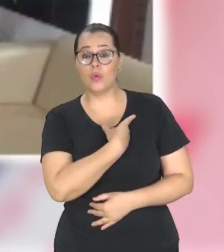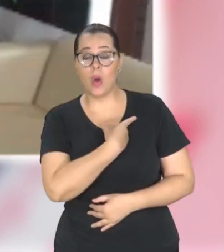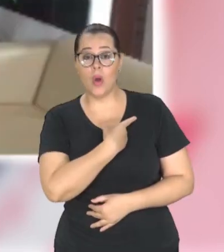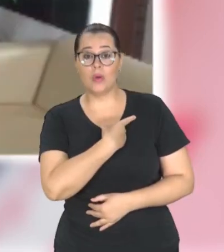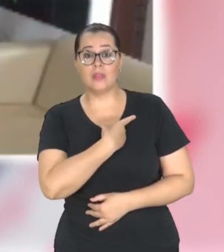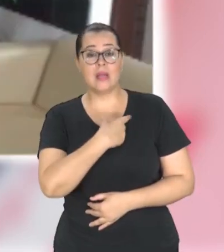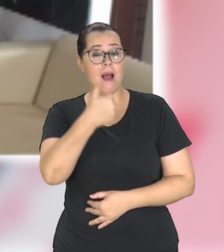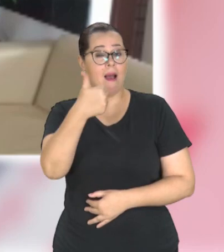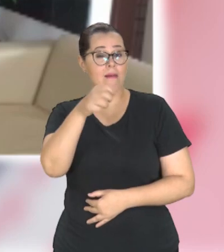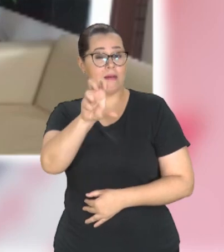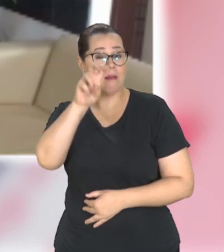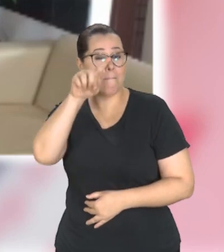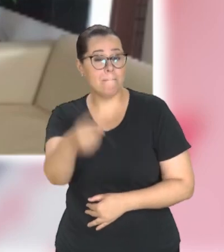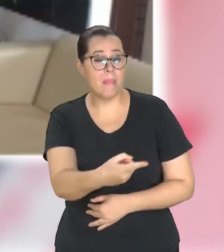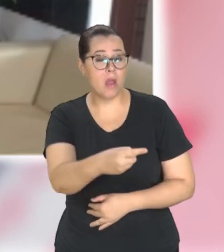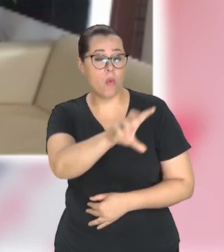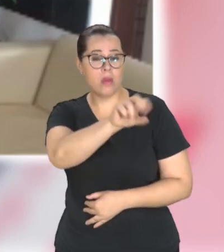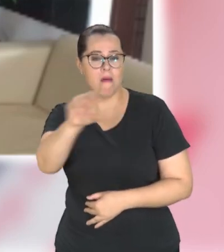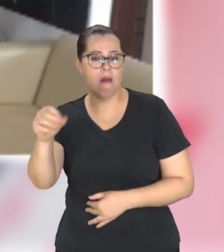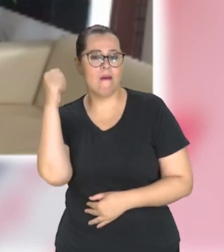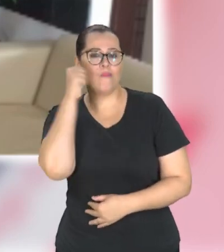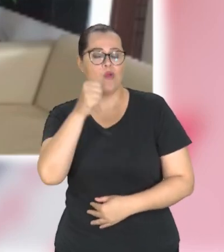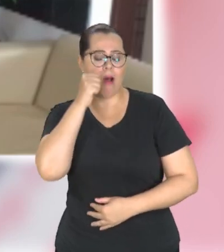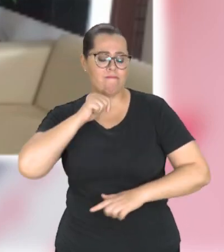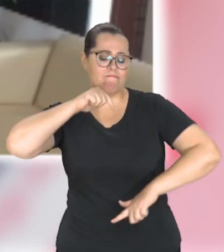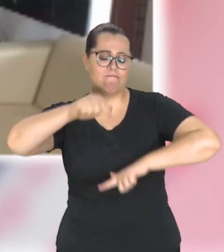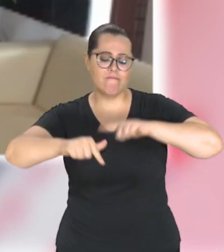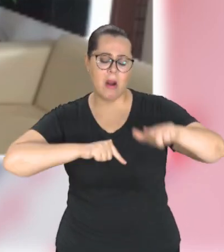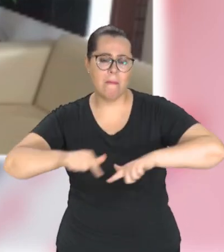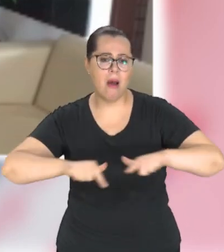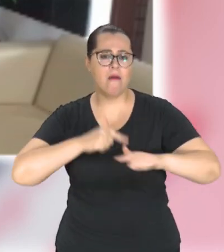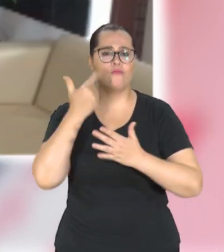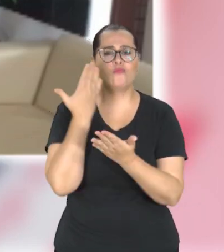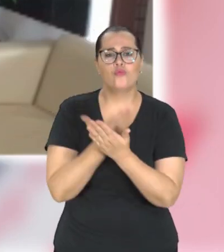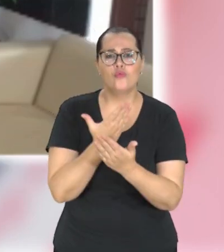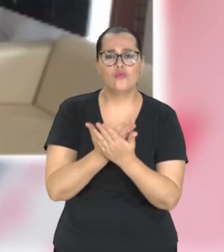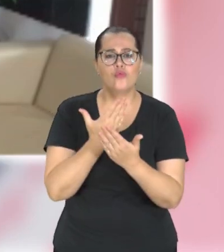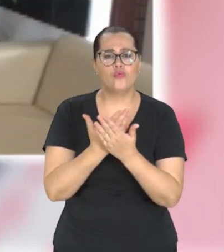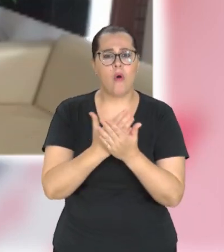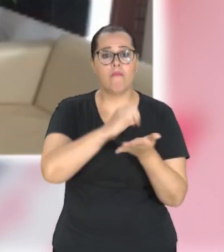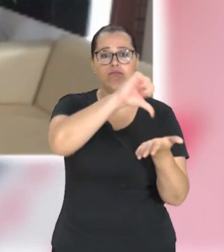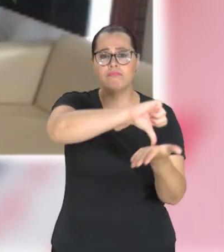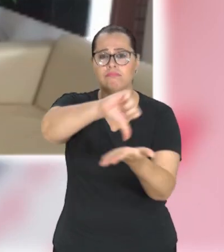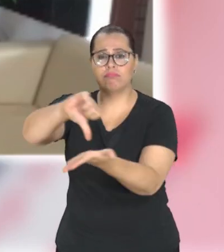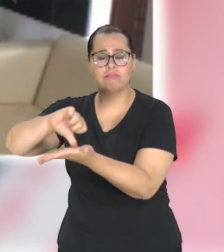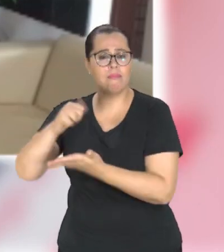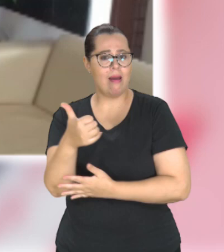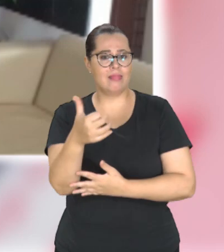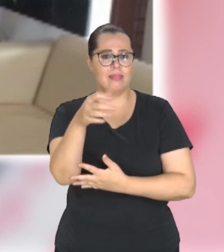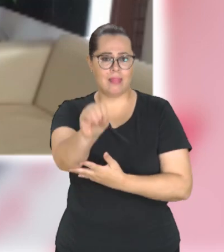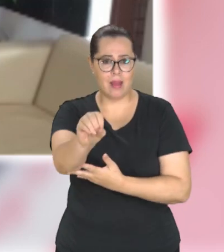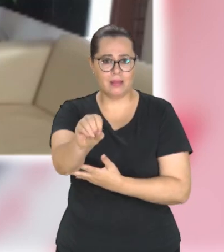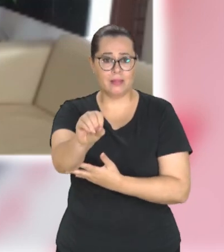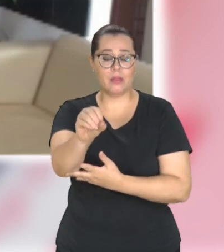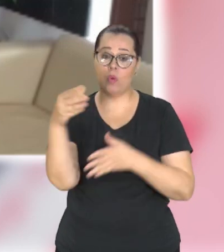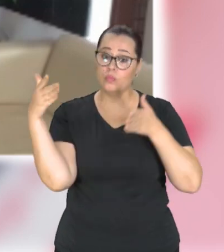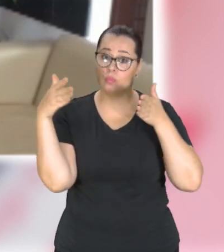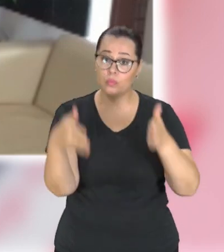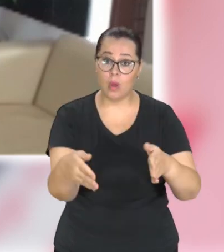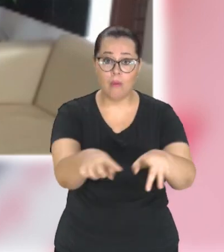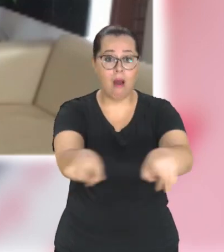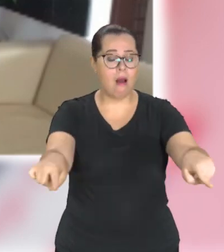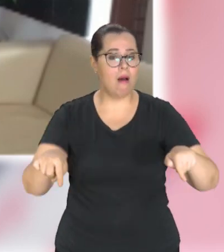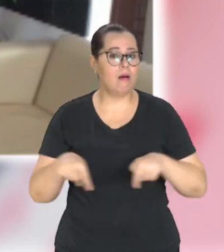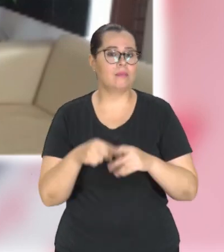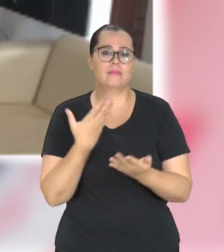Somos mais de 15.500 mulheres trabalhando e estudando nos nossos 10 campos. Estamos